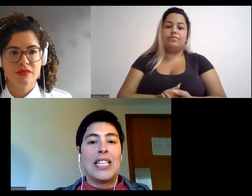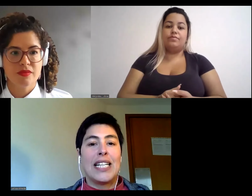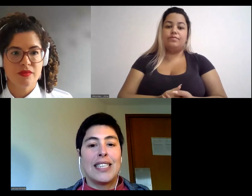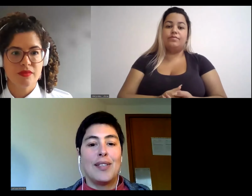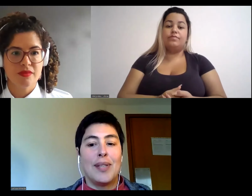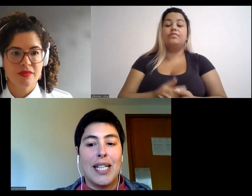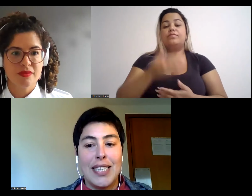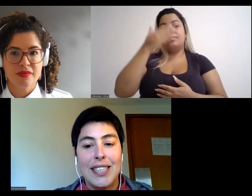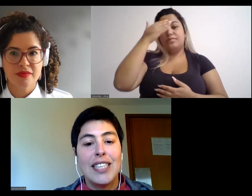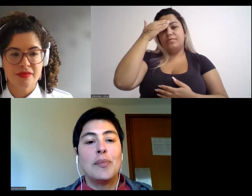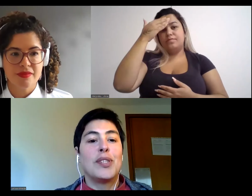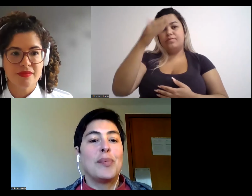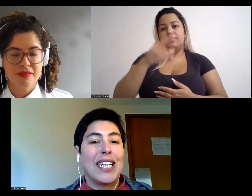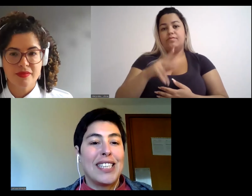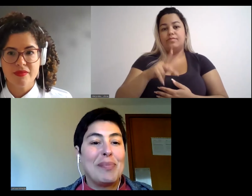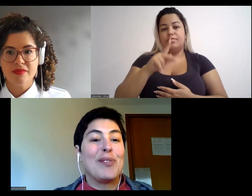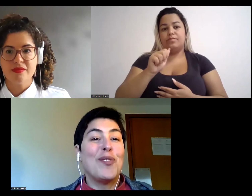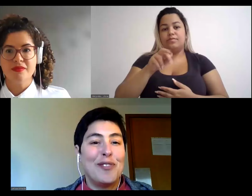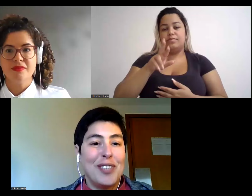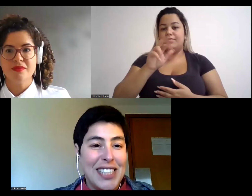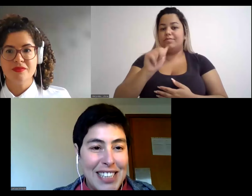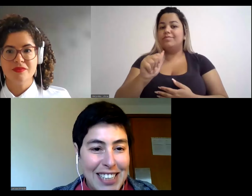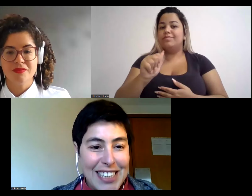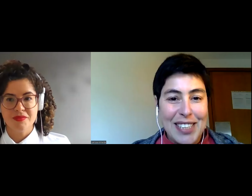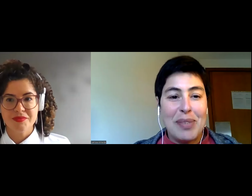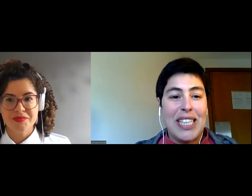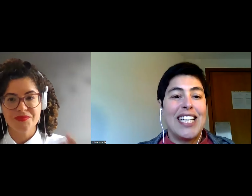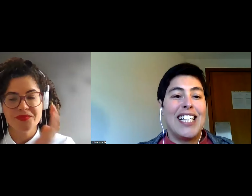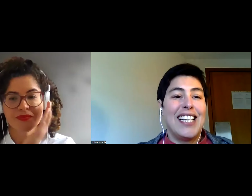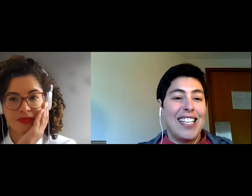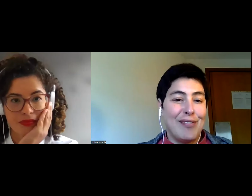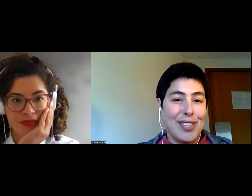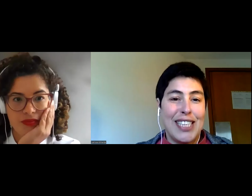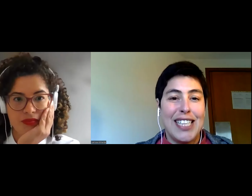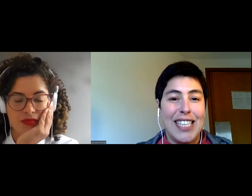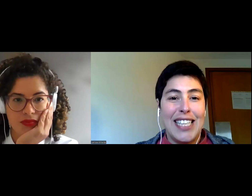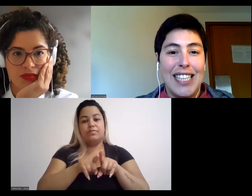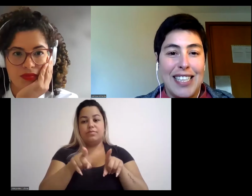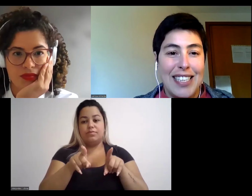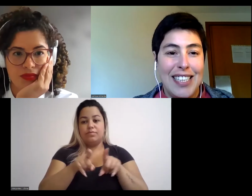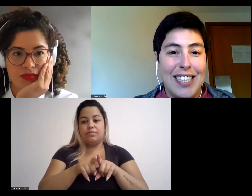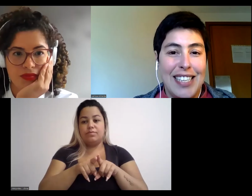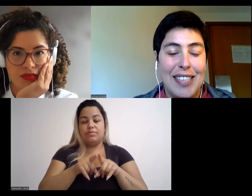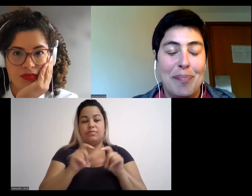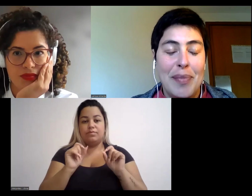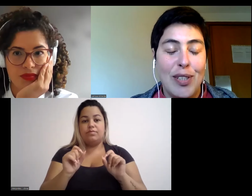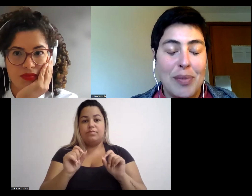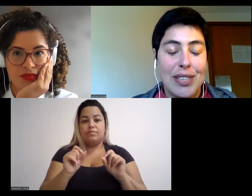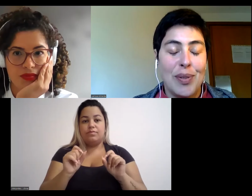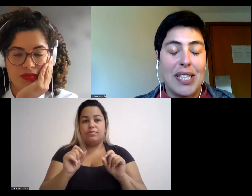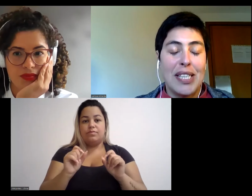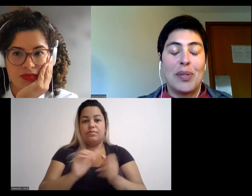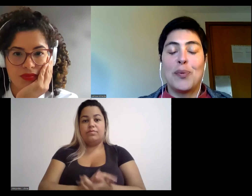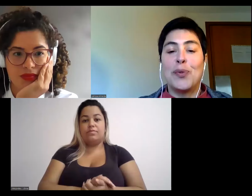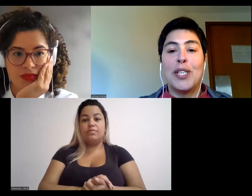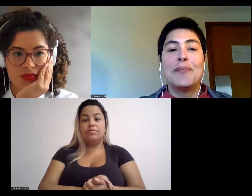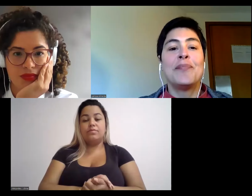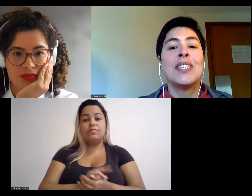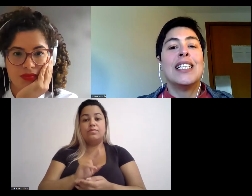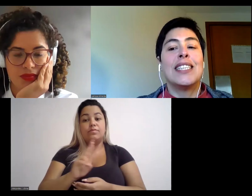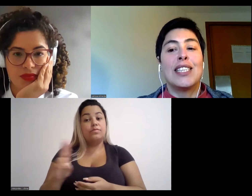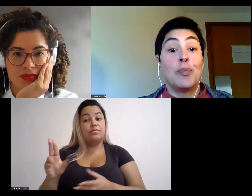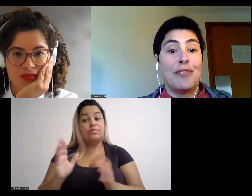Muito obrigada, Calara. Muito obrigada pelo convite também, né, a você e em nome da sua equipe